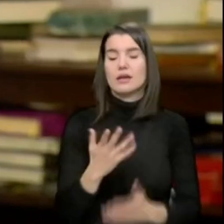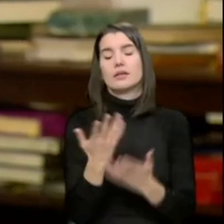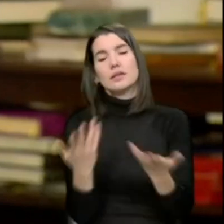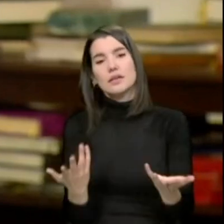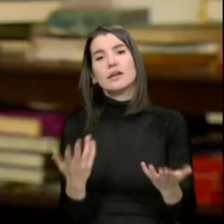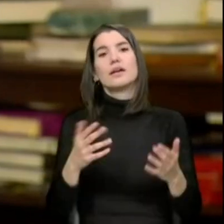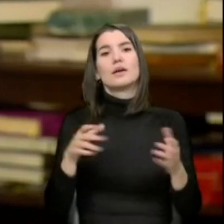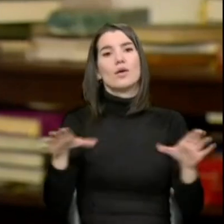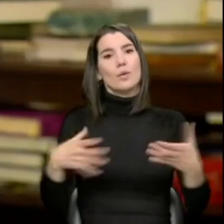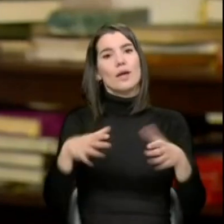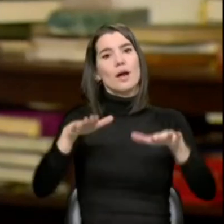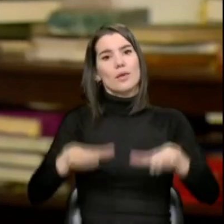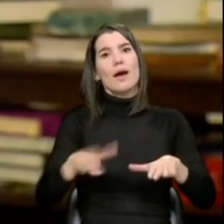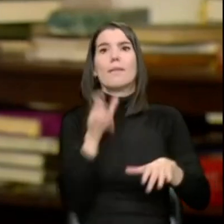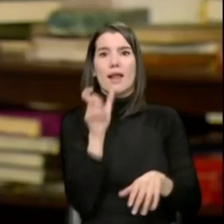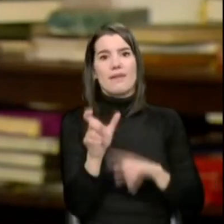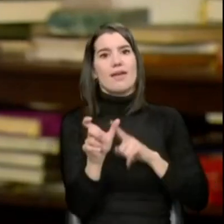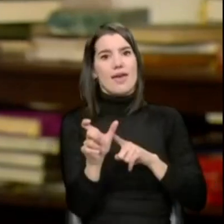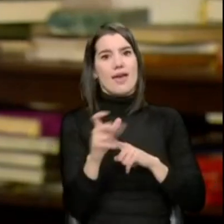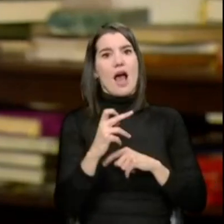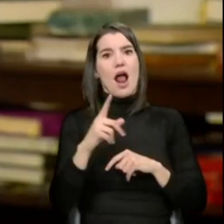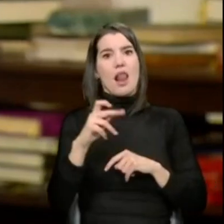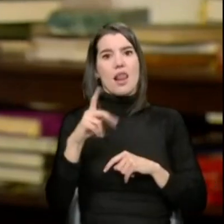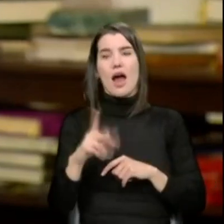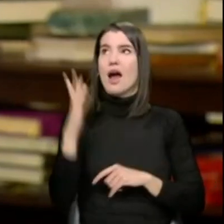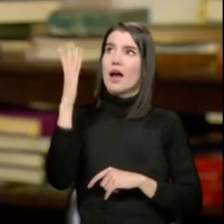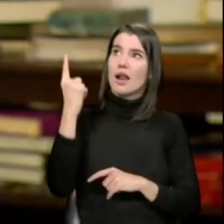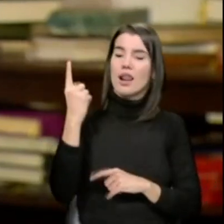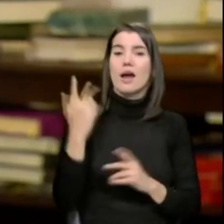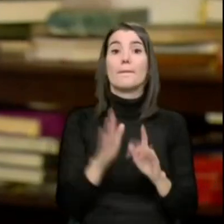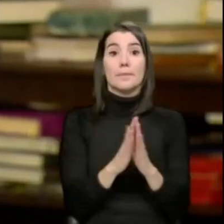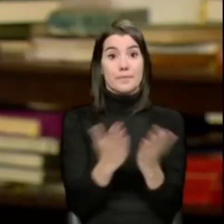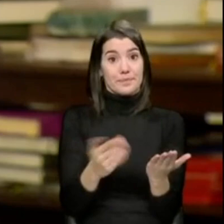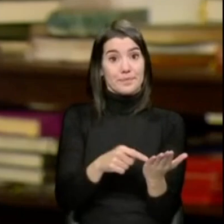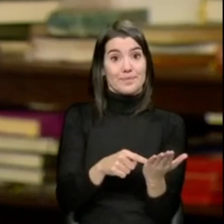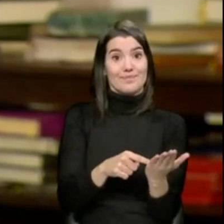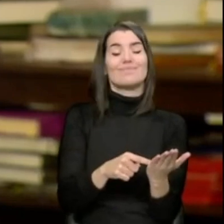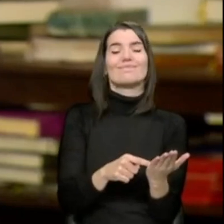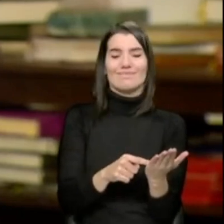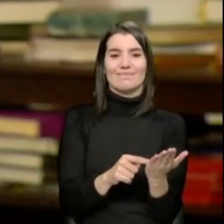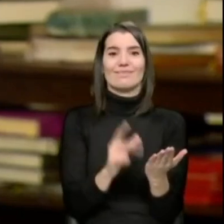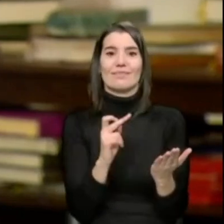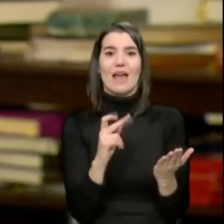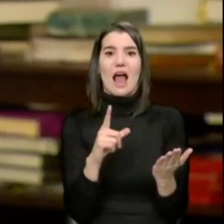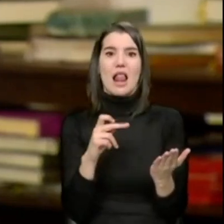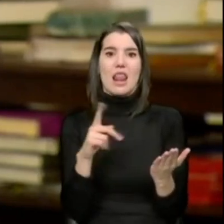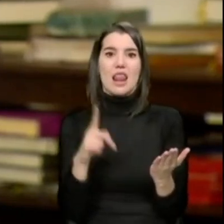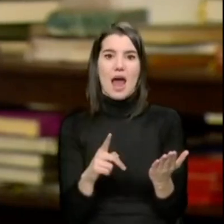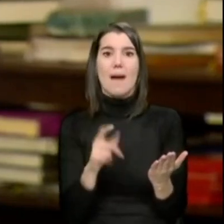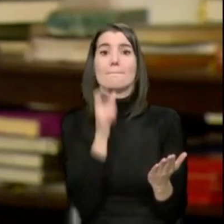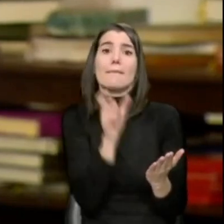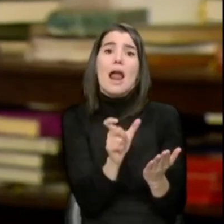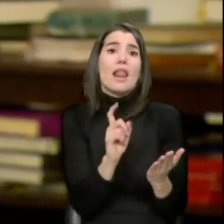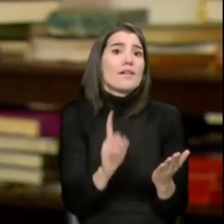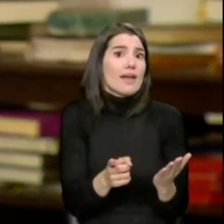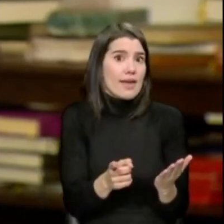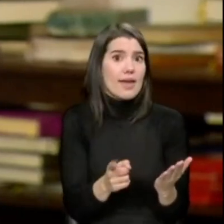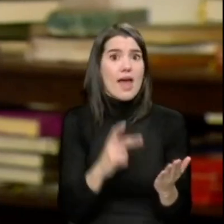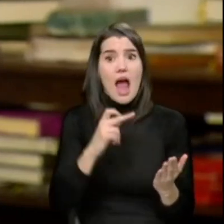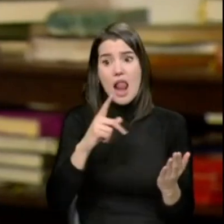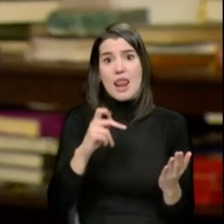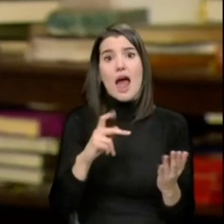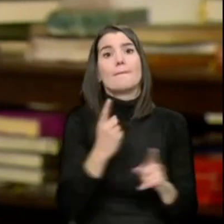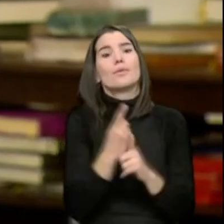os muçulmanos pelo facto de, quando lemos o Alcorão, a palavra Allah aparece em árabe e não aparece Deus. No entanto,